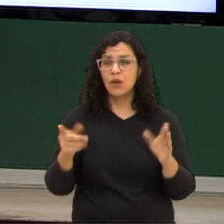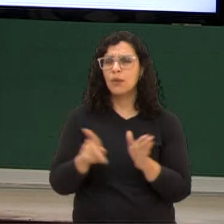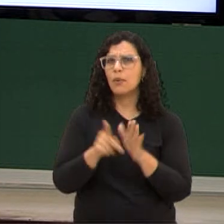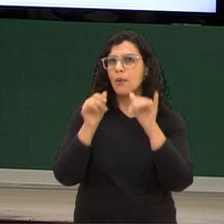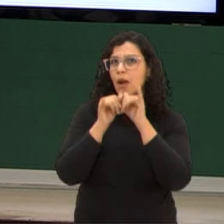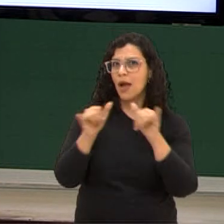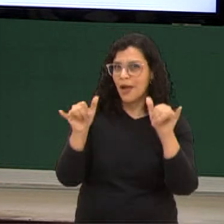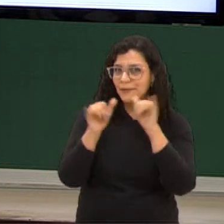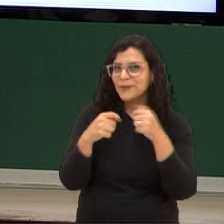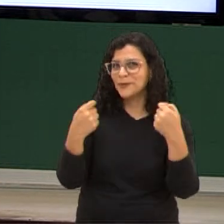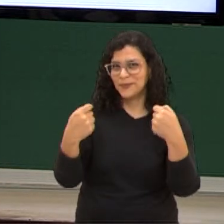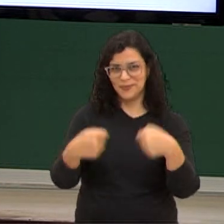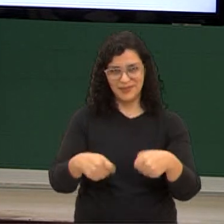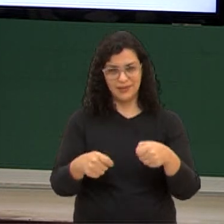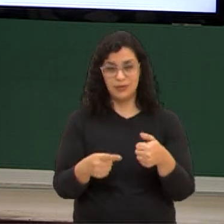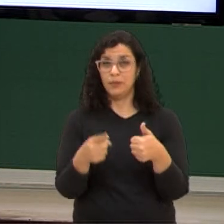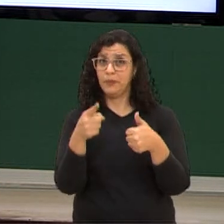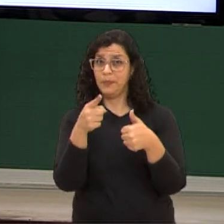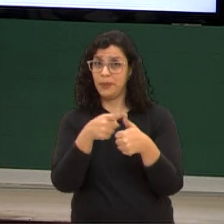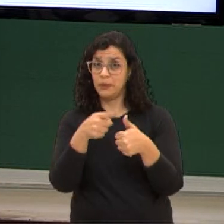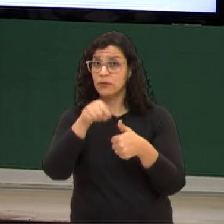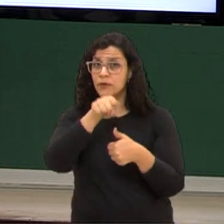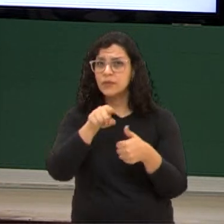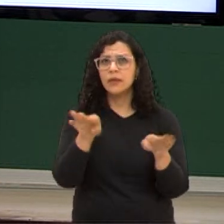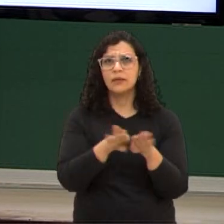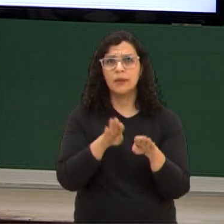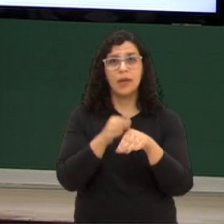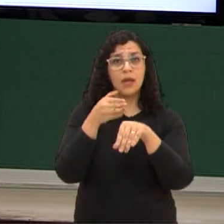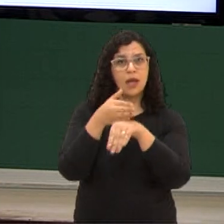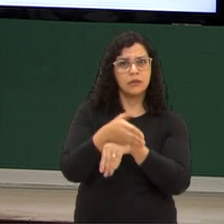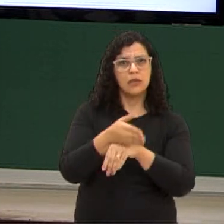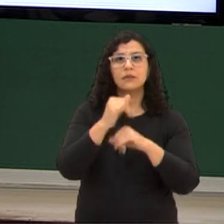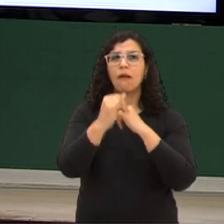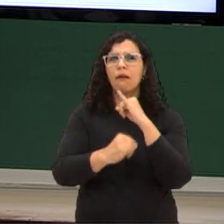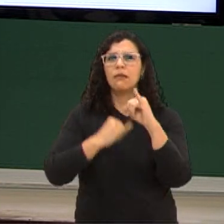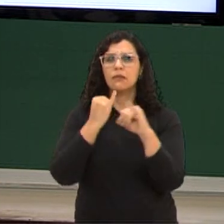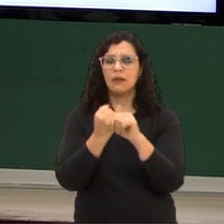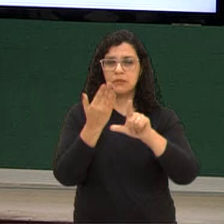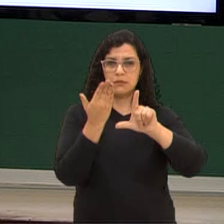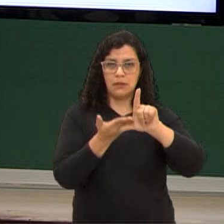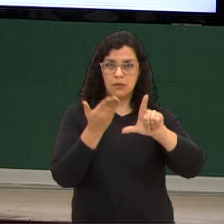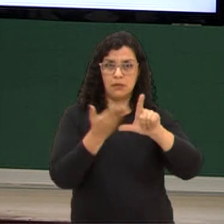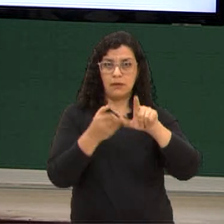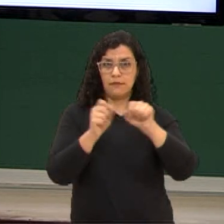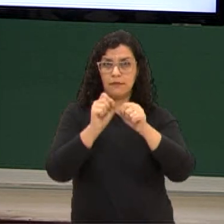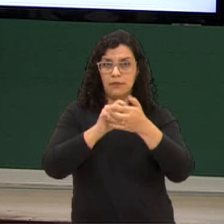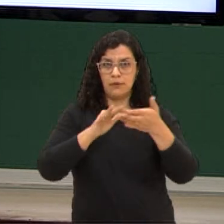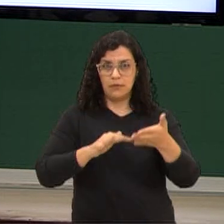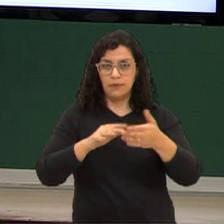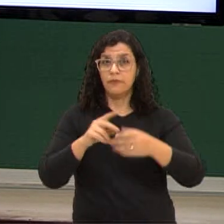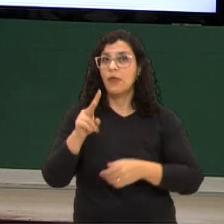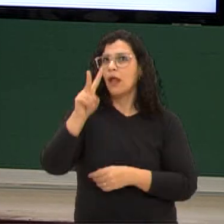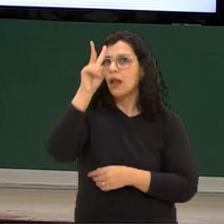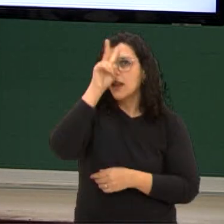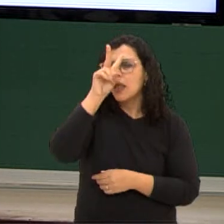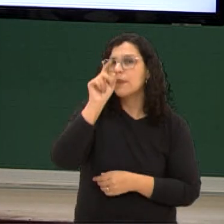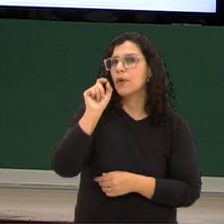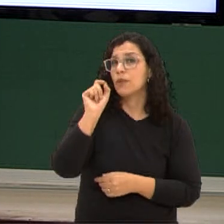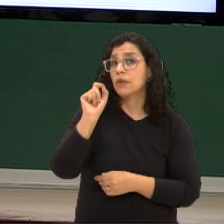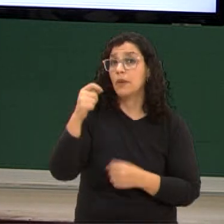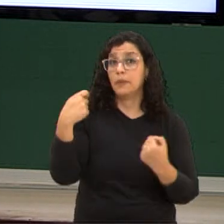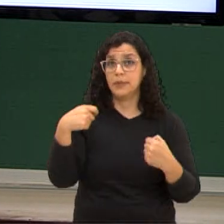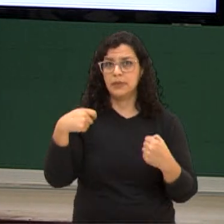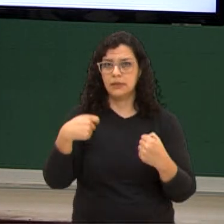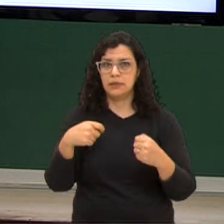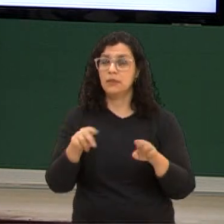aqueles recadinhos, né? O primeiro é para você que está acessando ao Classroom para realizar as suas atividades. Lembre-se ao acessar